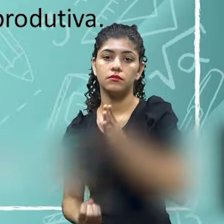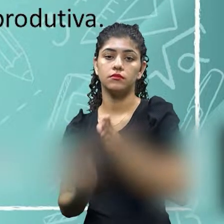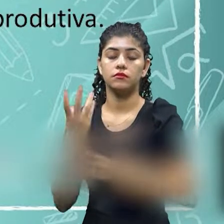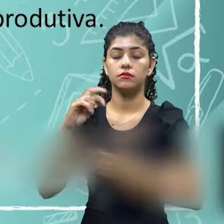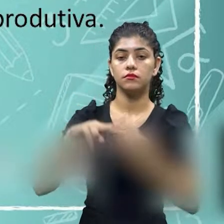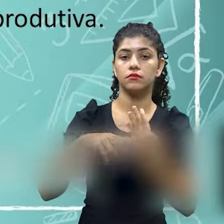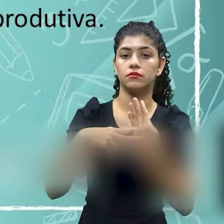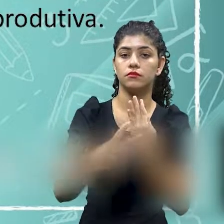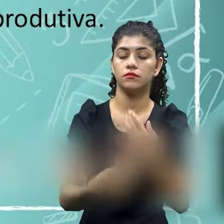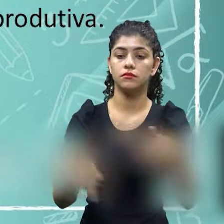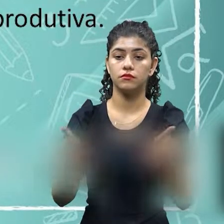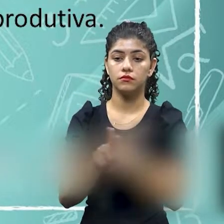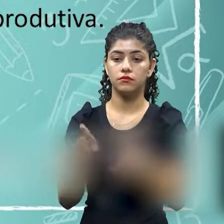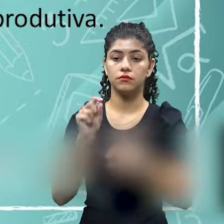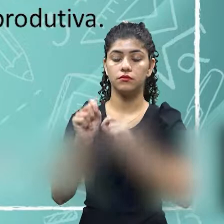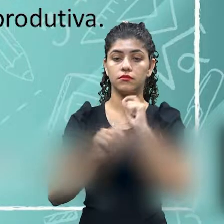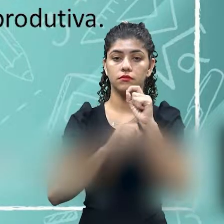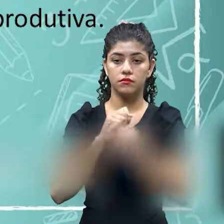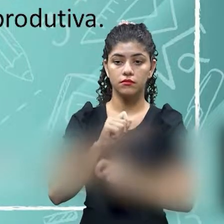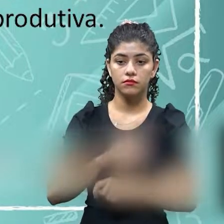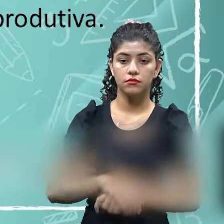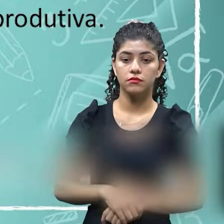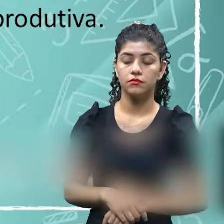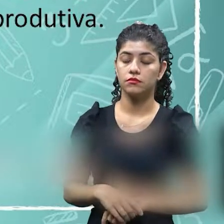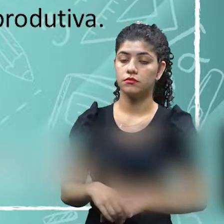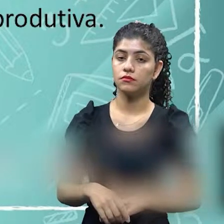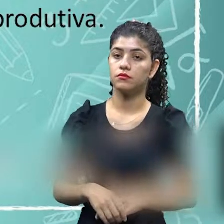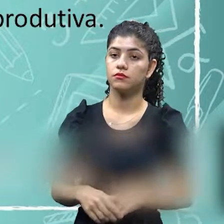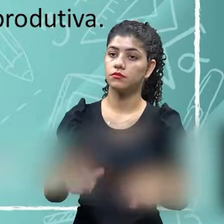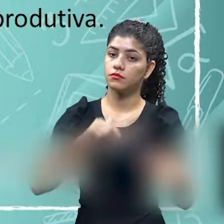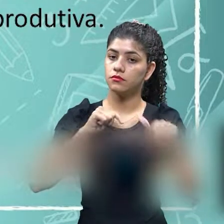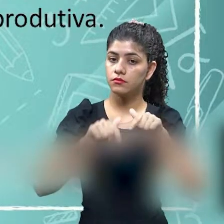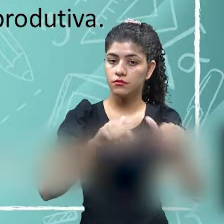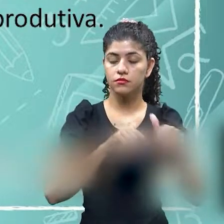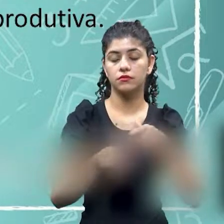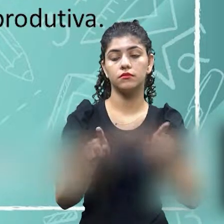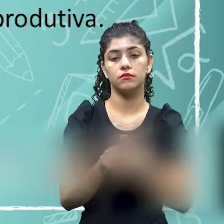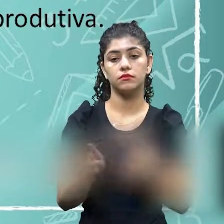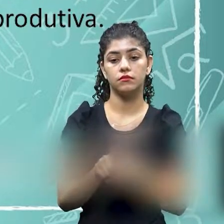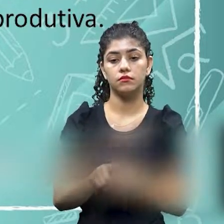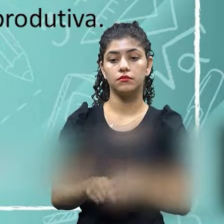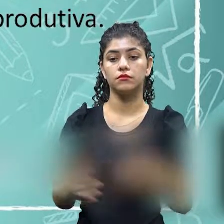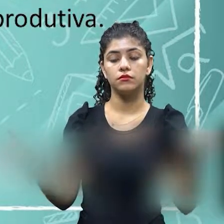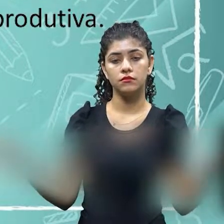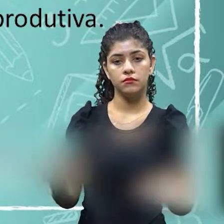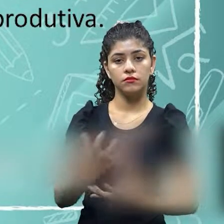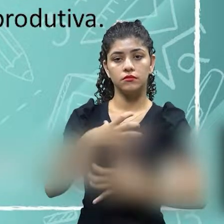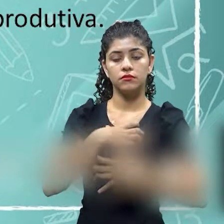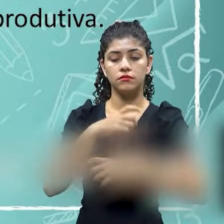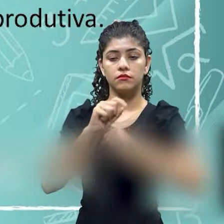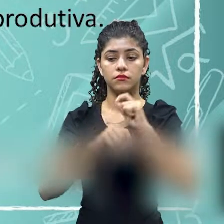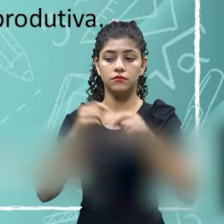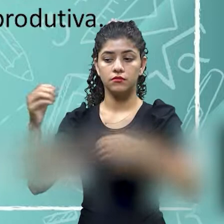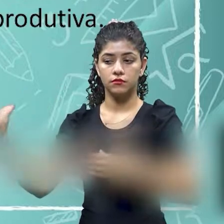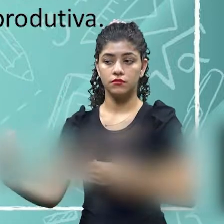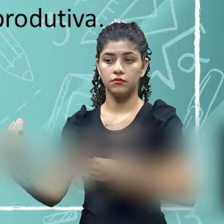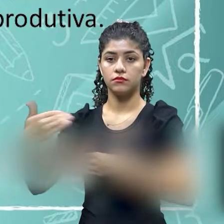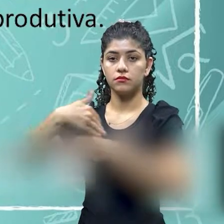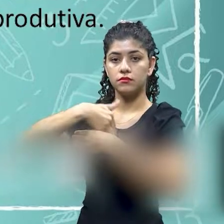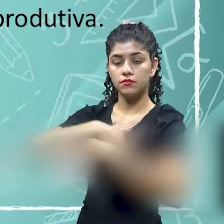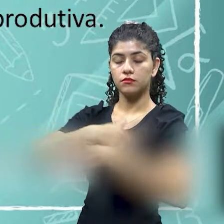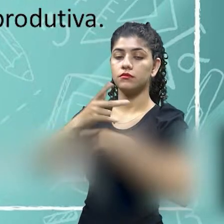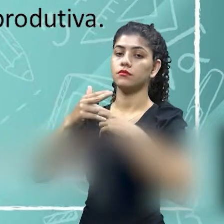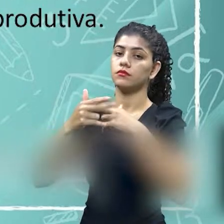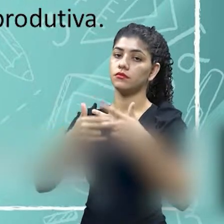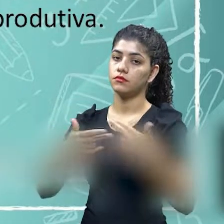e, consequentemente, mais postos de trabalho e empreendimentos. Outro impacto da cadeia produtiva local é a entrada de